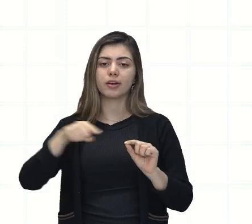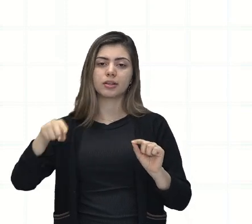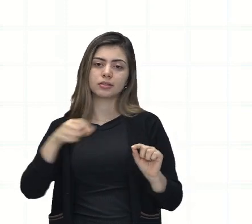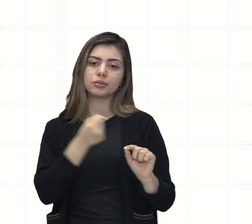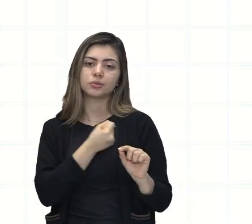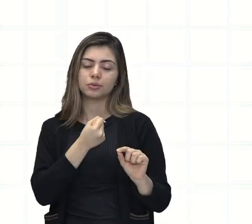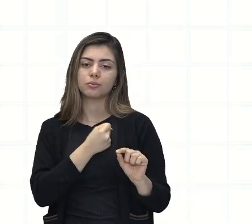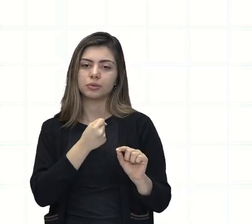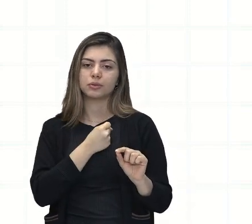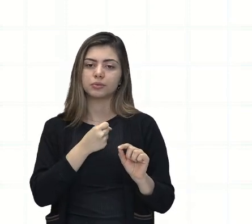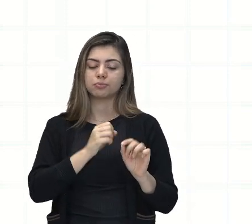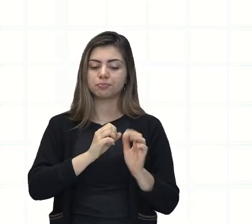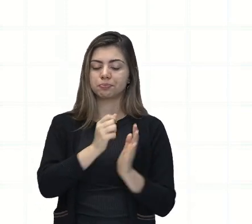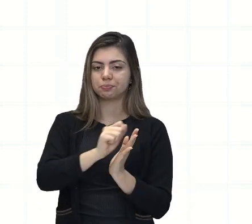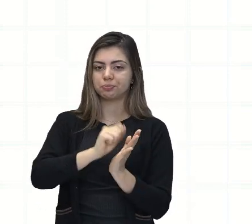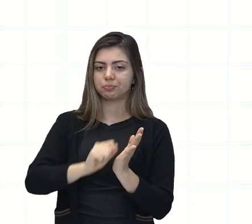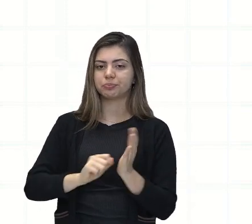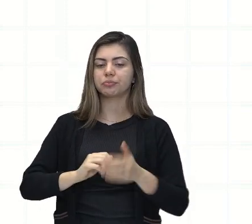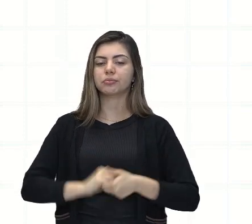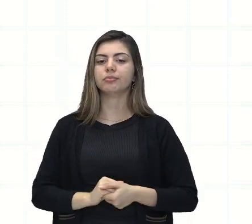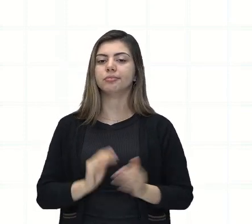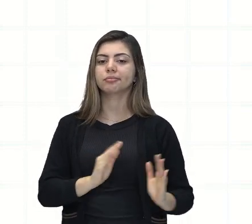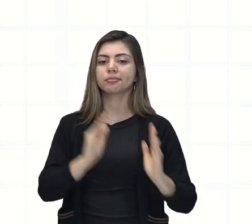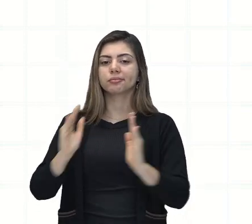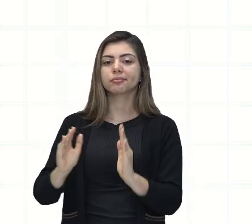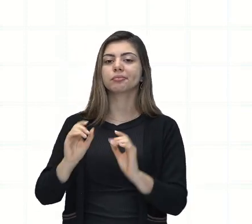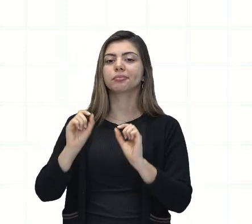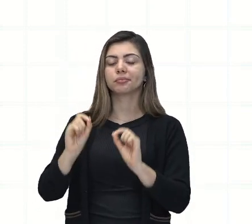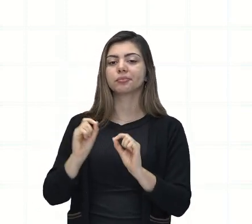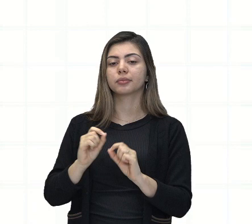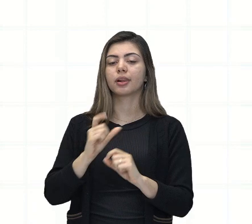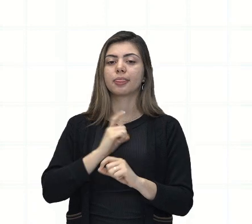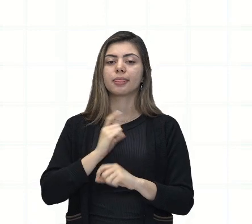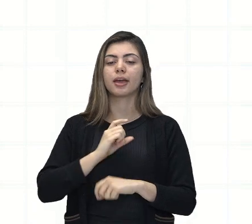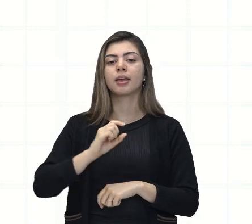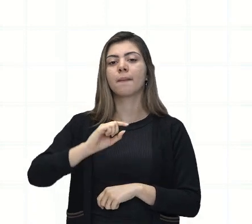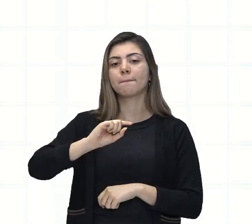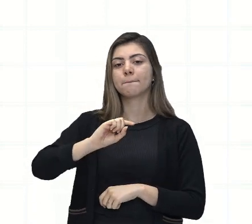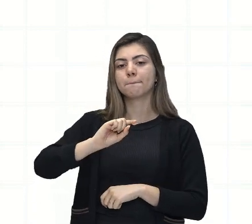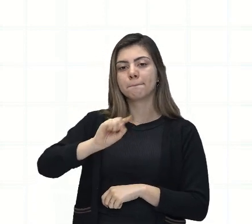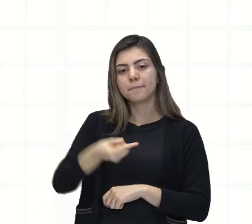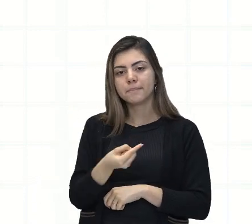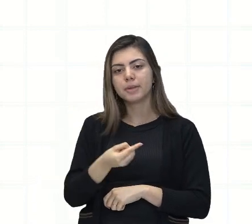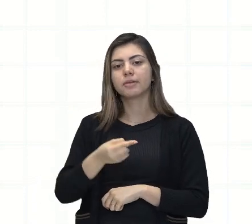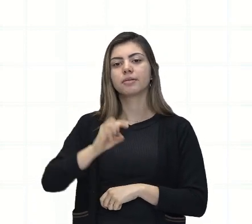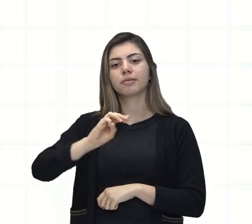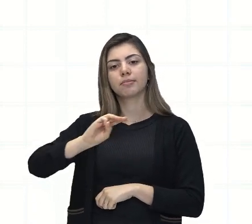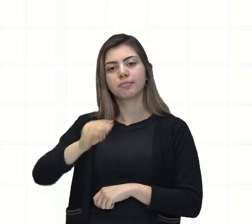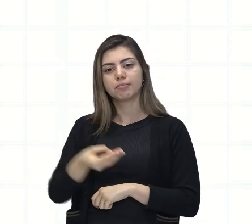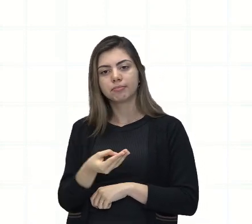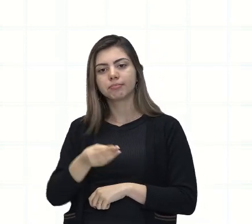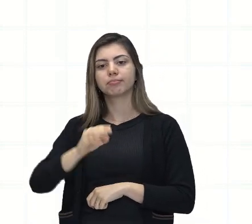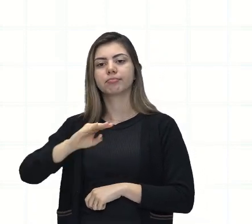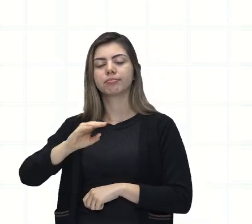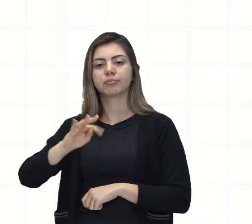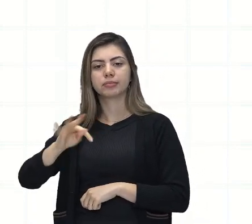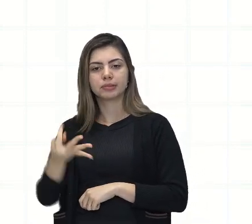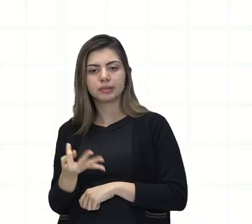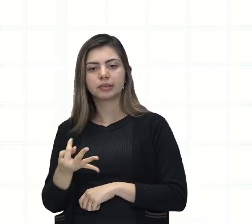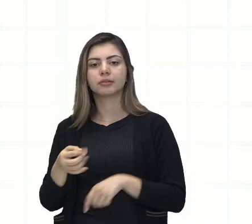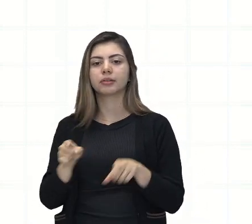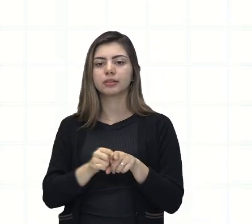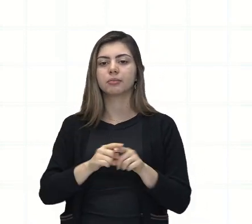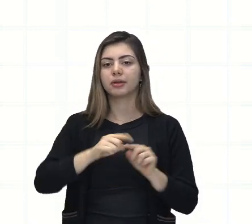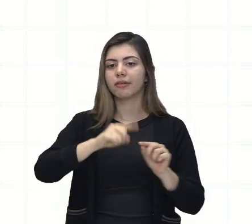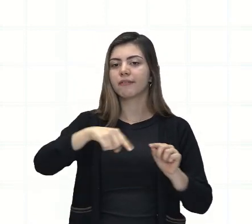variação de número. Aqui do lado nós temos no singular, milhão, bilhão, trilhão, e a variação do número